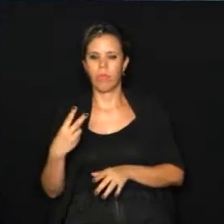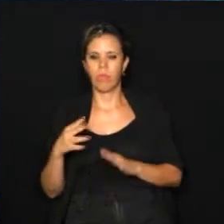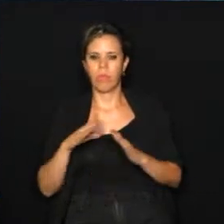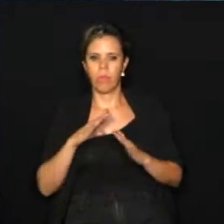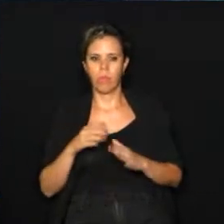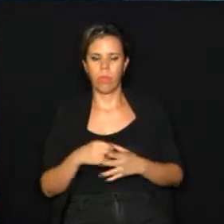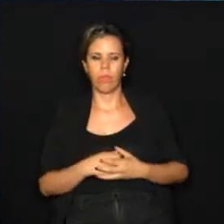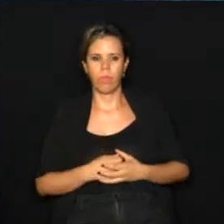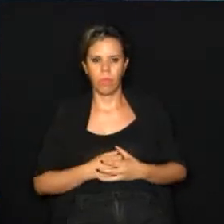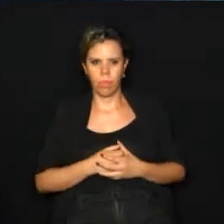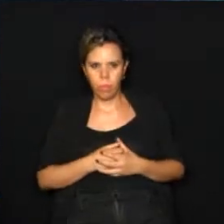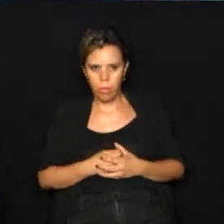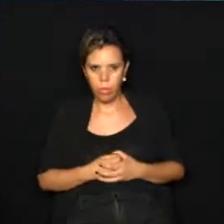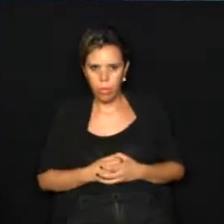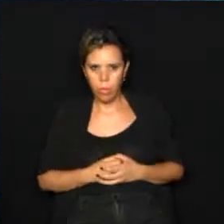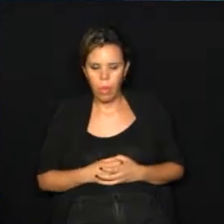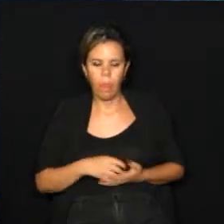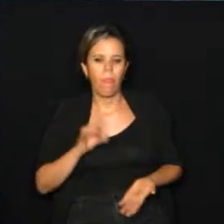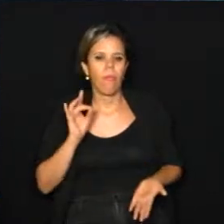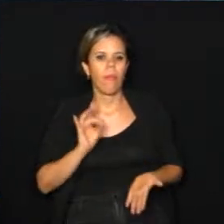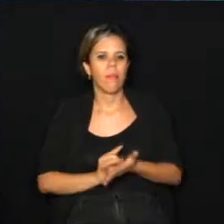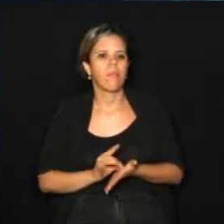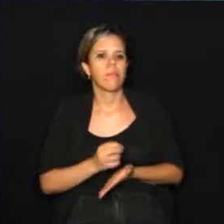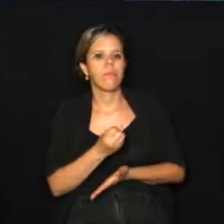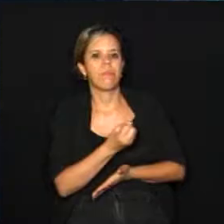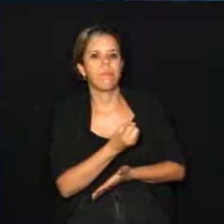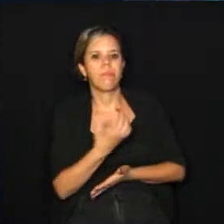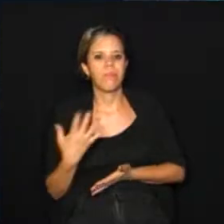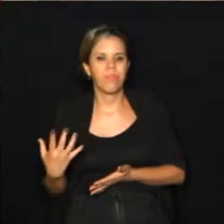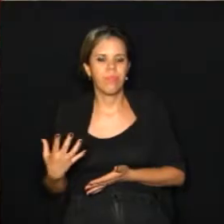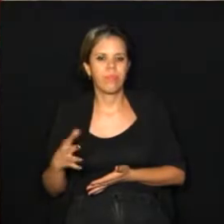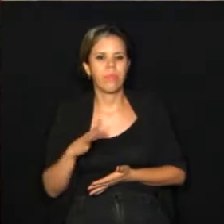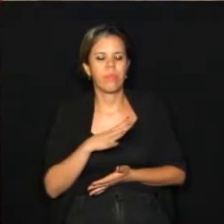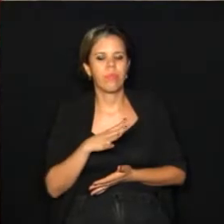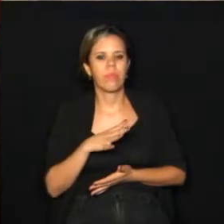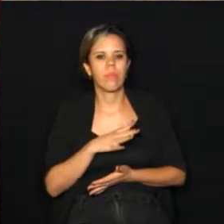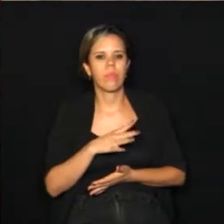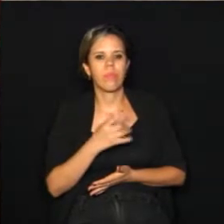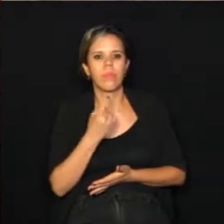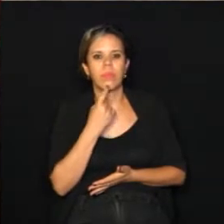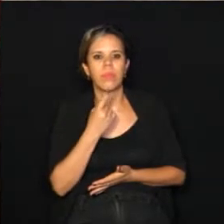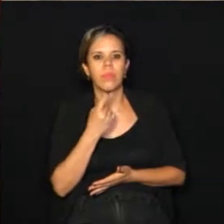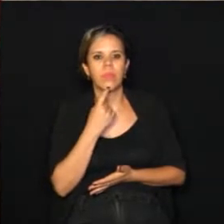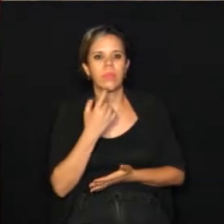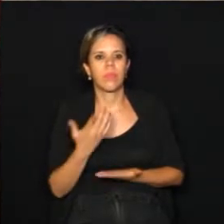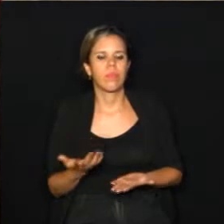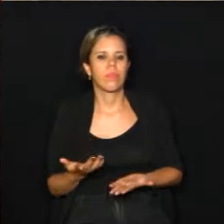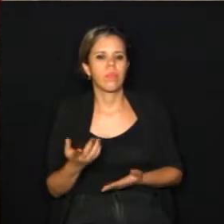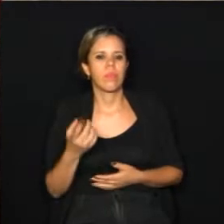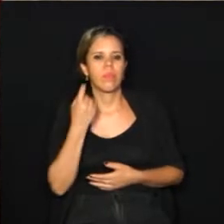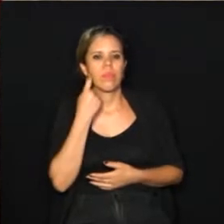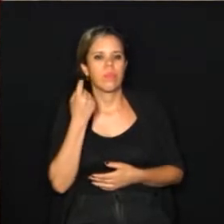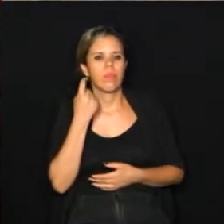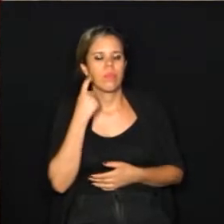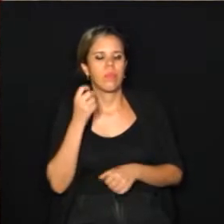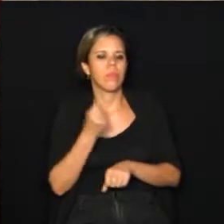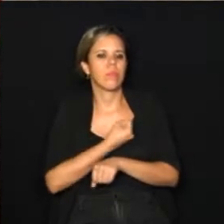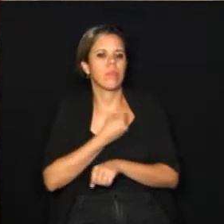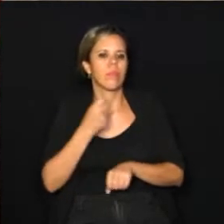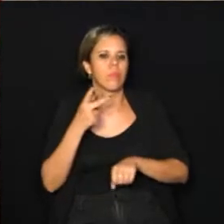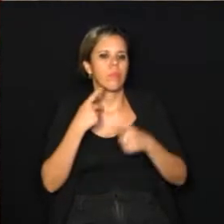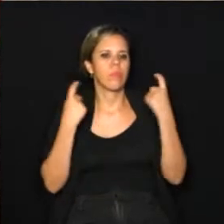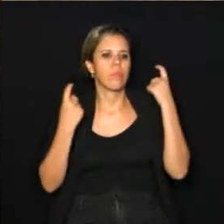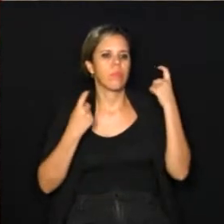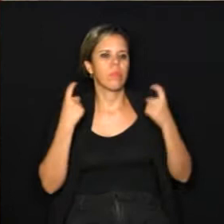Morungaba. Sobre confirmação dos casos na cidade de Campinas, nesta sexta-feira, número que preocupa, já que são